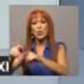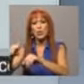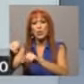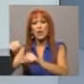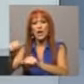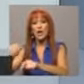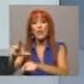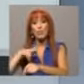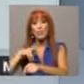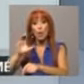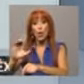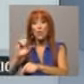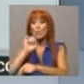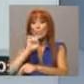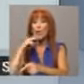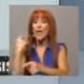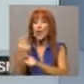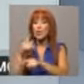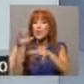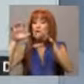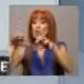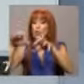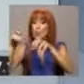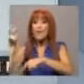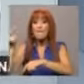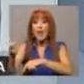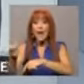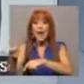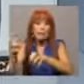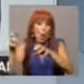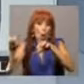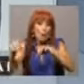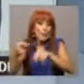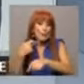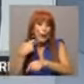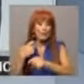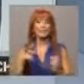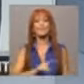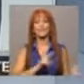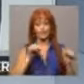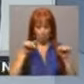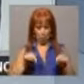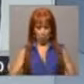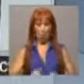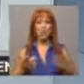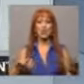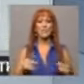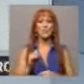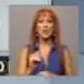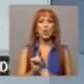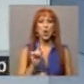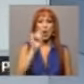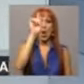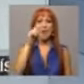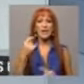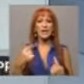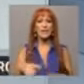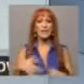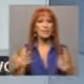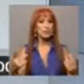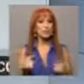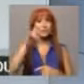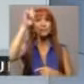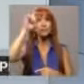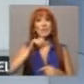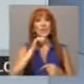do continente, podendo dar alguns períodos de chuva fraca ou chuvisco. Passando à previsão para hoje, para as regiões do norte, vamos ter então um dia